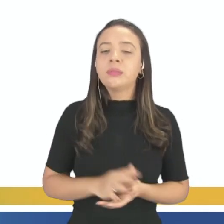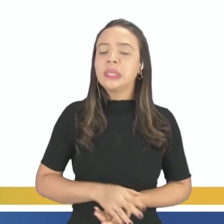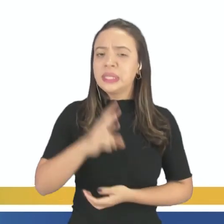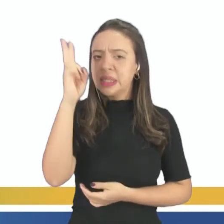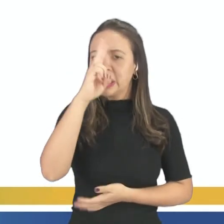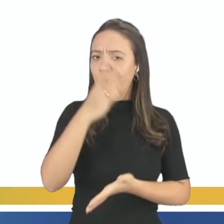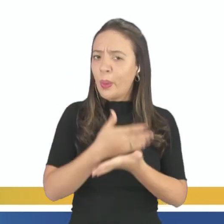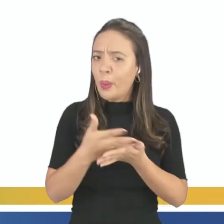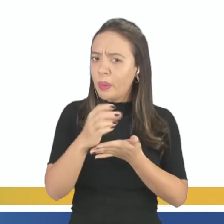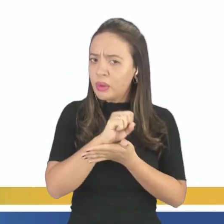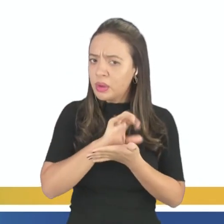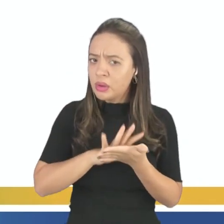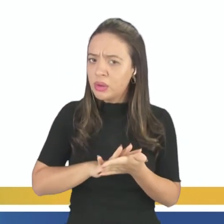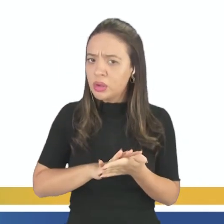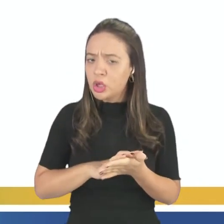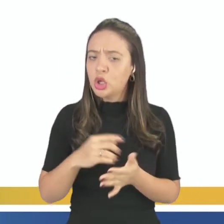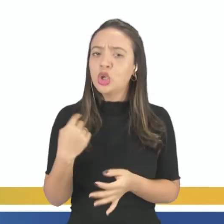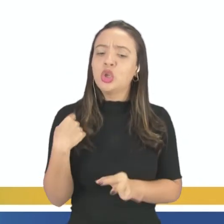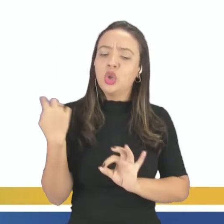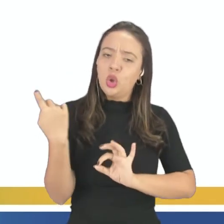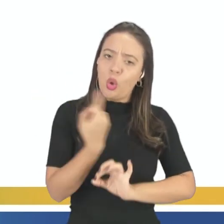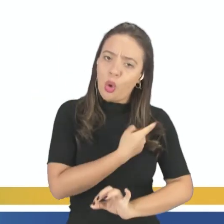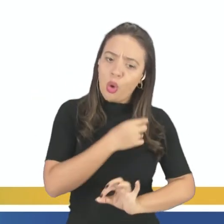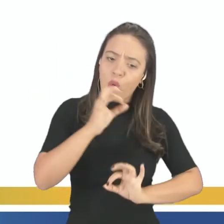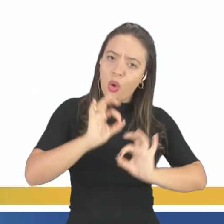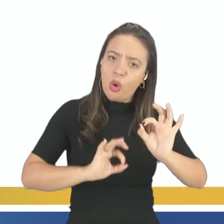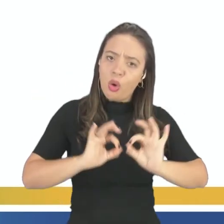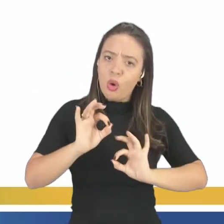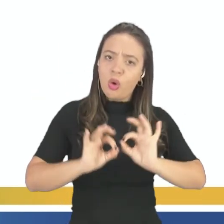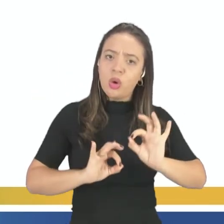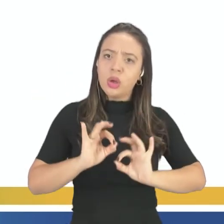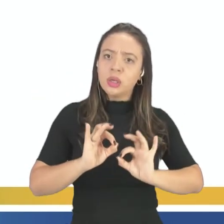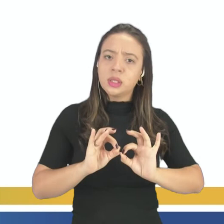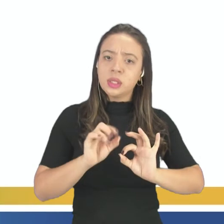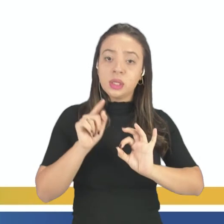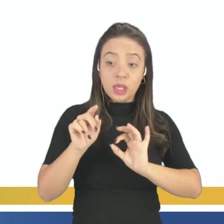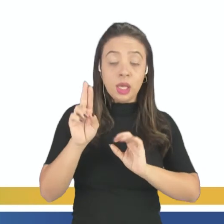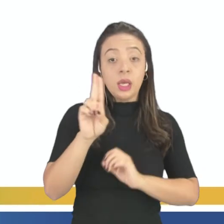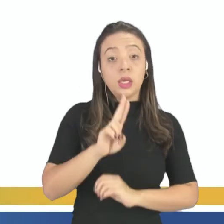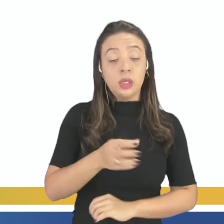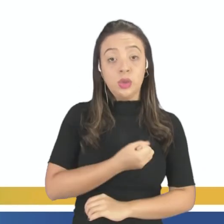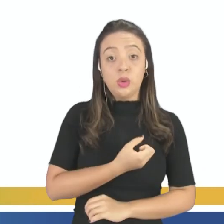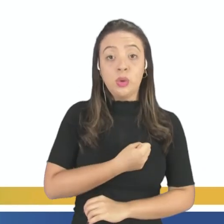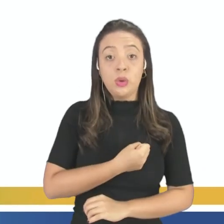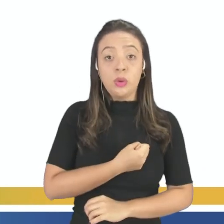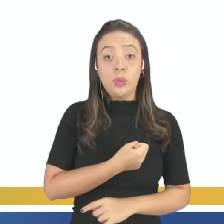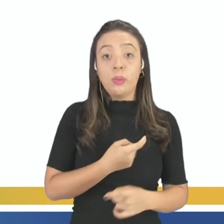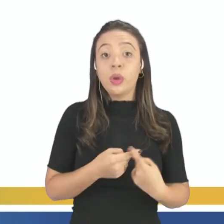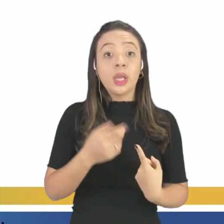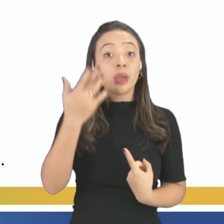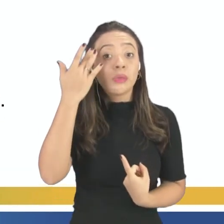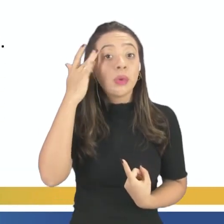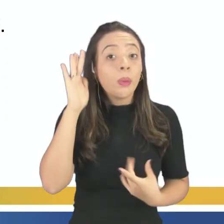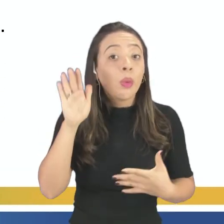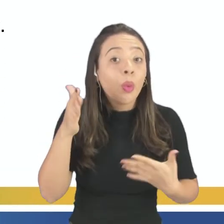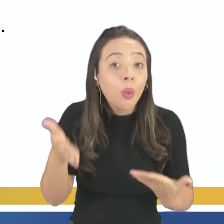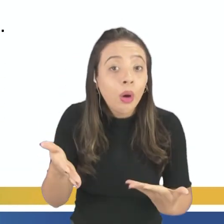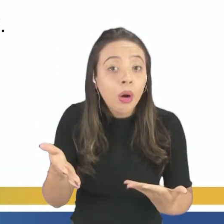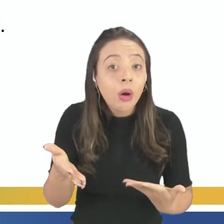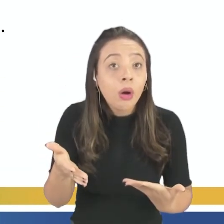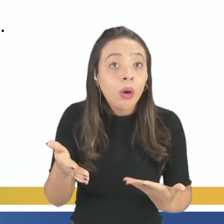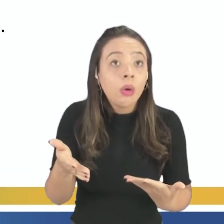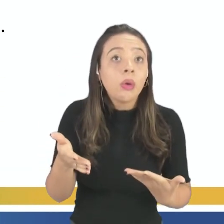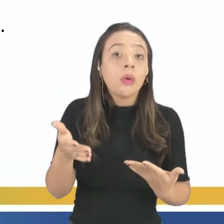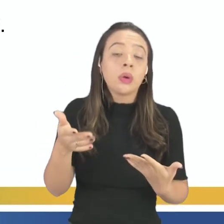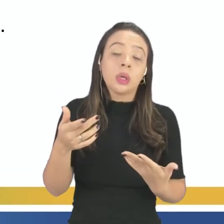da questão, nós colocamos esses valores por desconhecer os valores que o autor pediu na questão. Mas